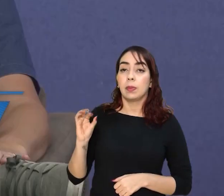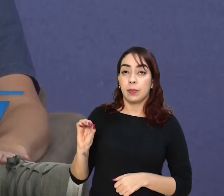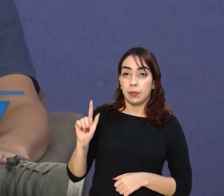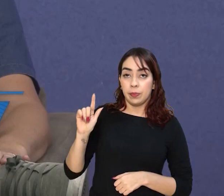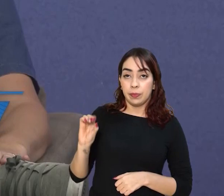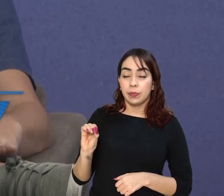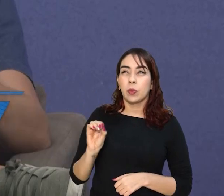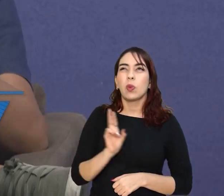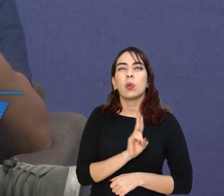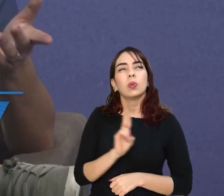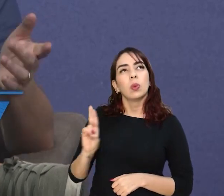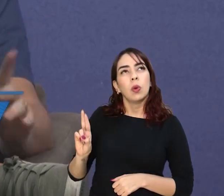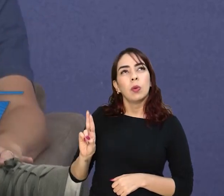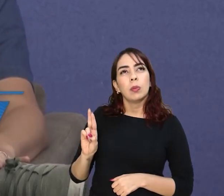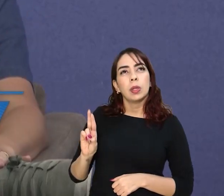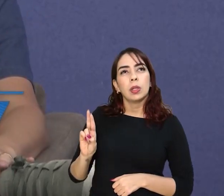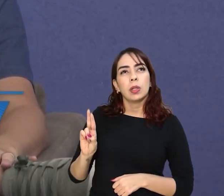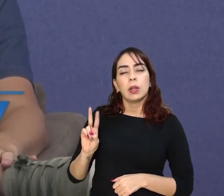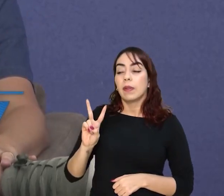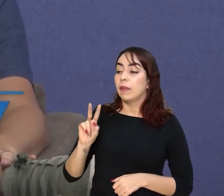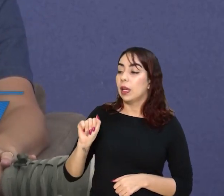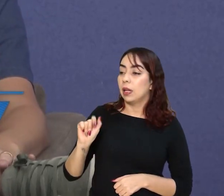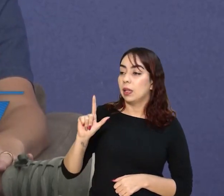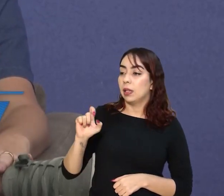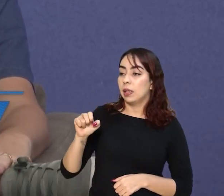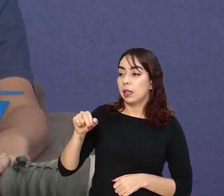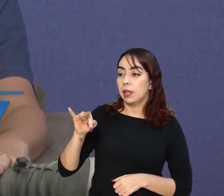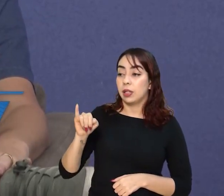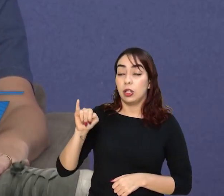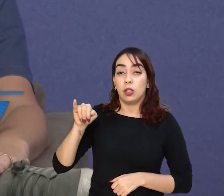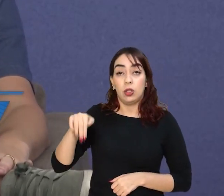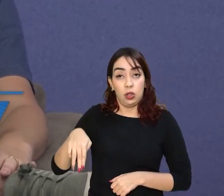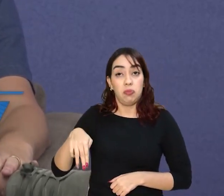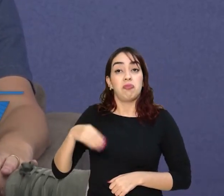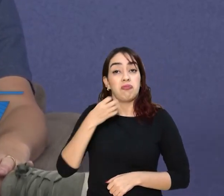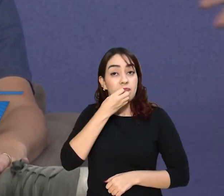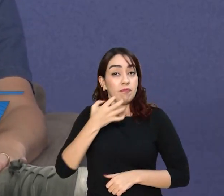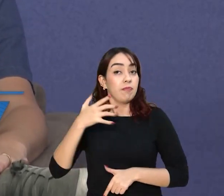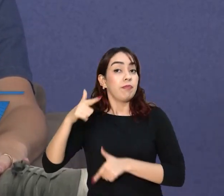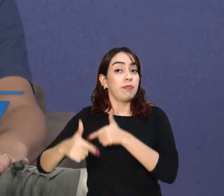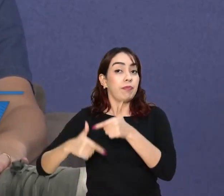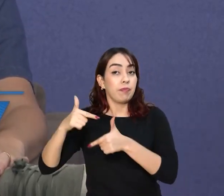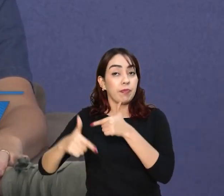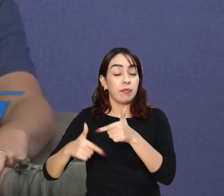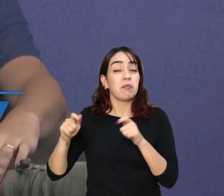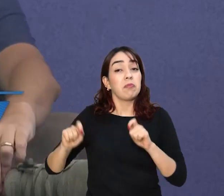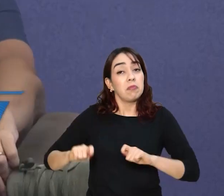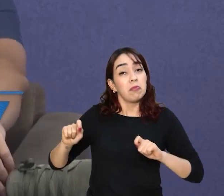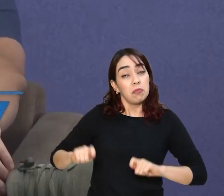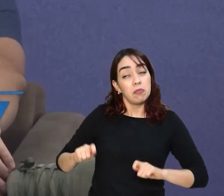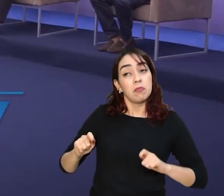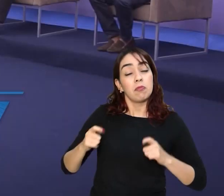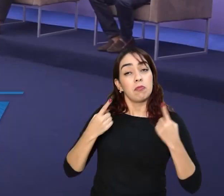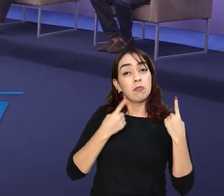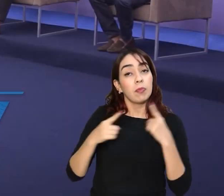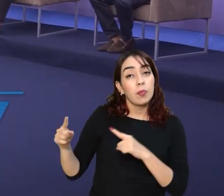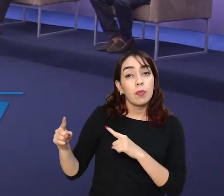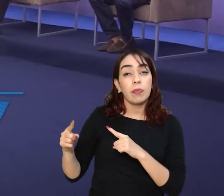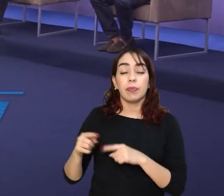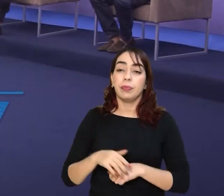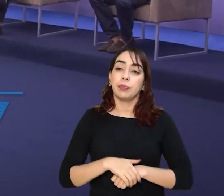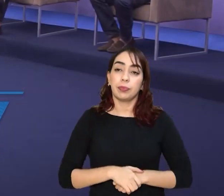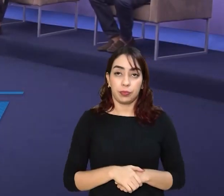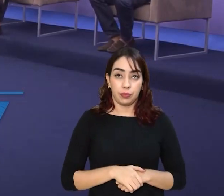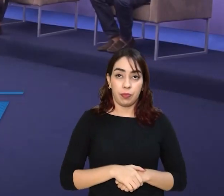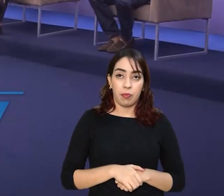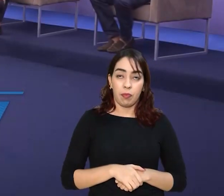E ele também não está fazendo um bom trabalho lá. Enfim, vamos aguardar. O Ceará pode derrubar o treinador. Pode. É só ganhar. Agora, um detalhe aí que me